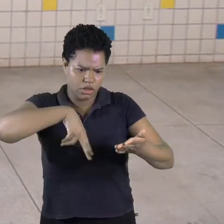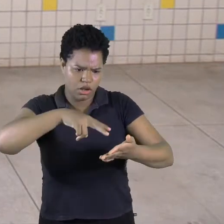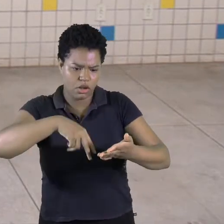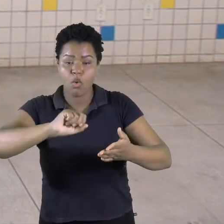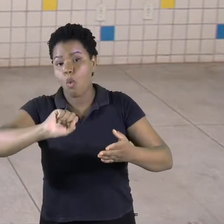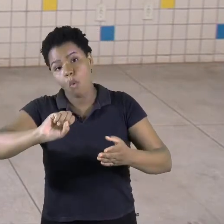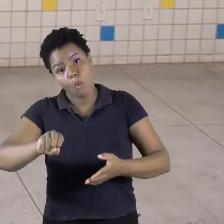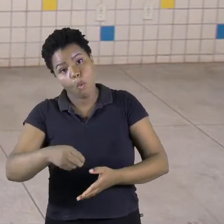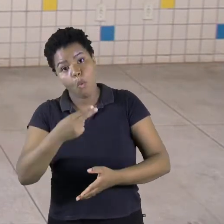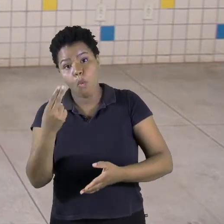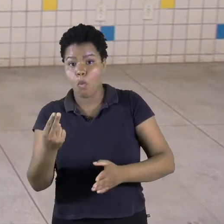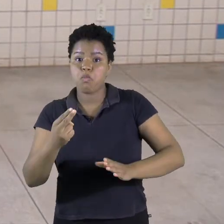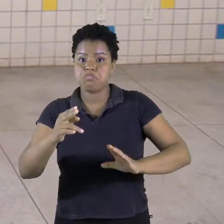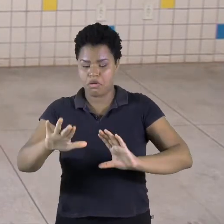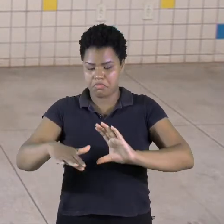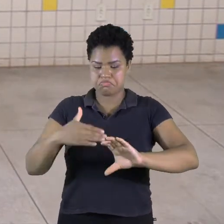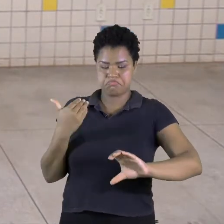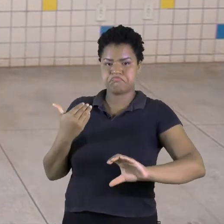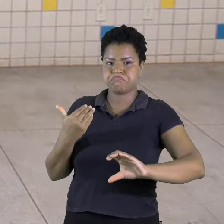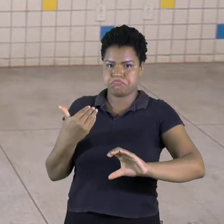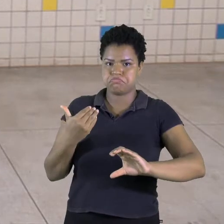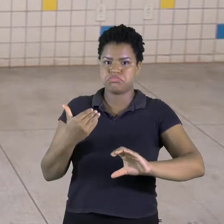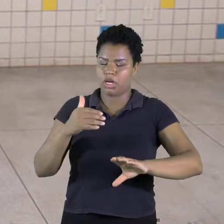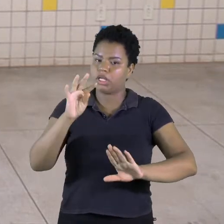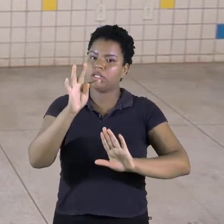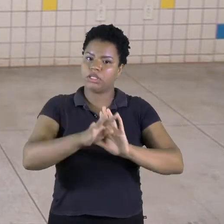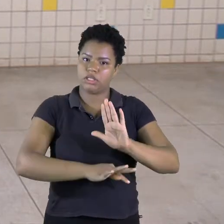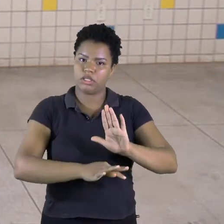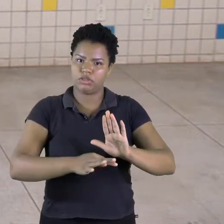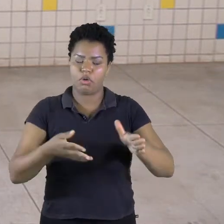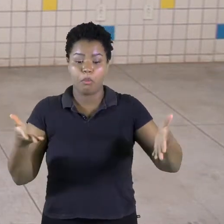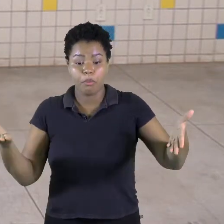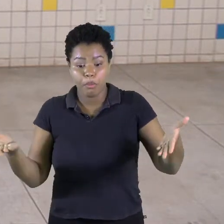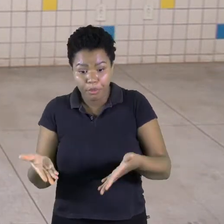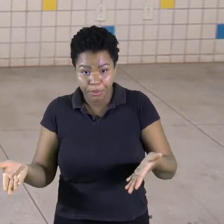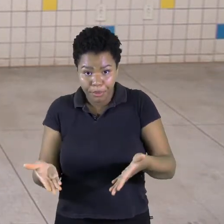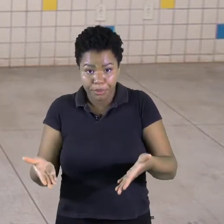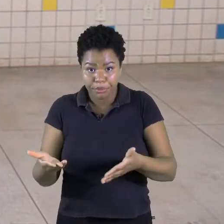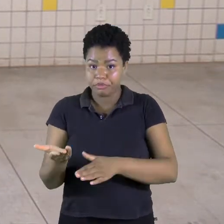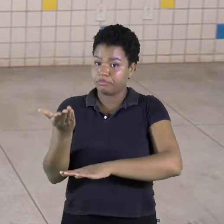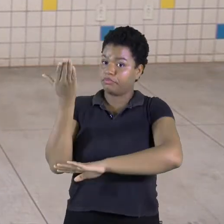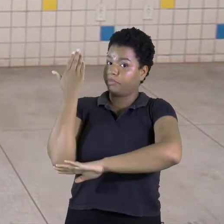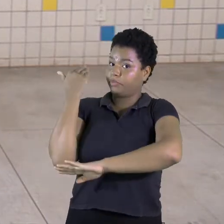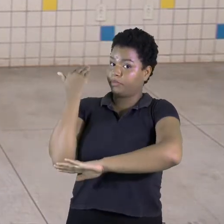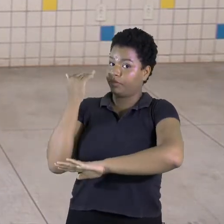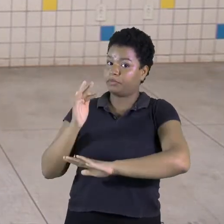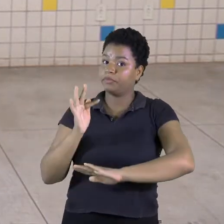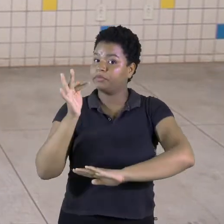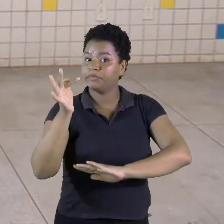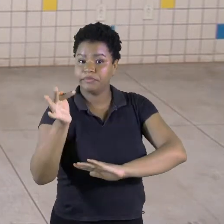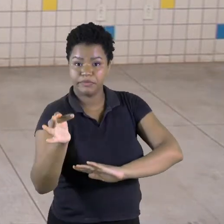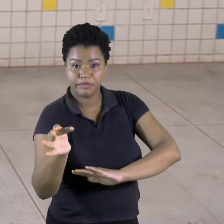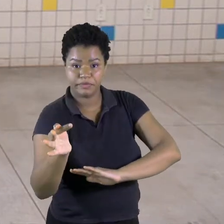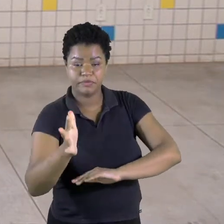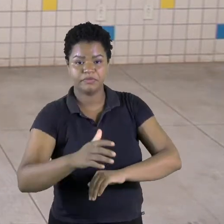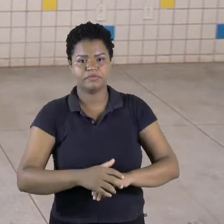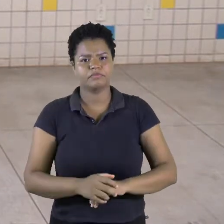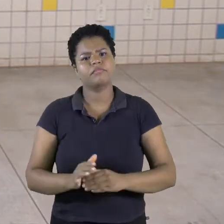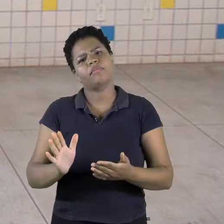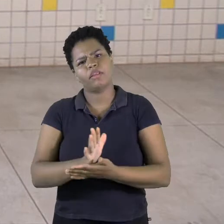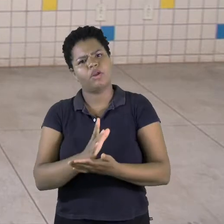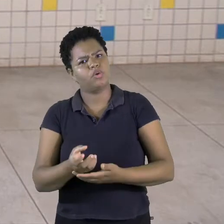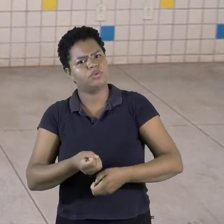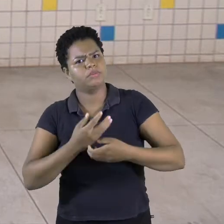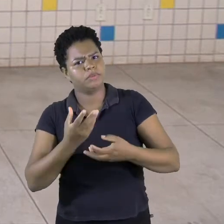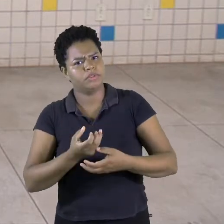mensagem, se aquele texto está no presente, no passado ou no futuro. E algumas expressões, quando